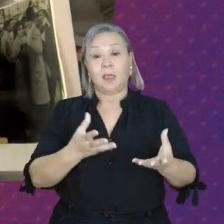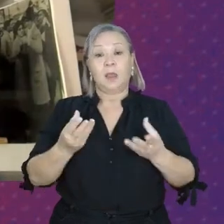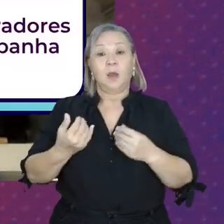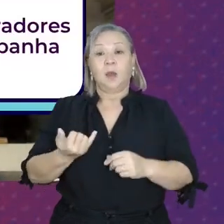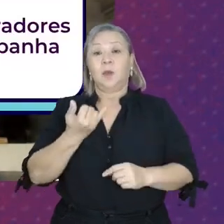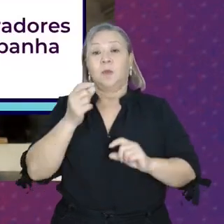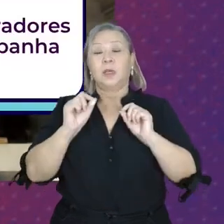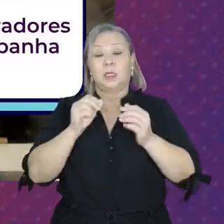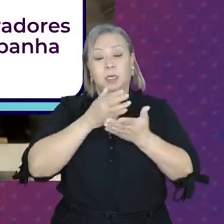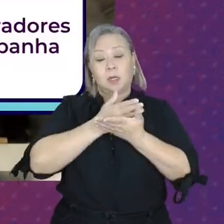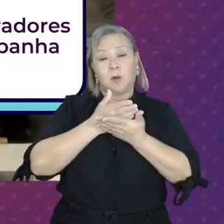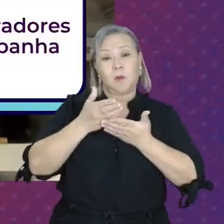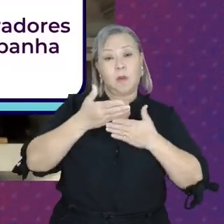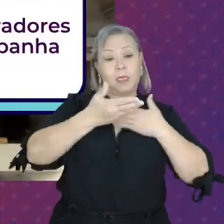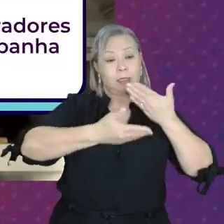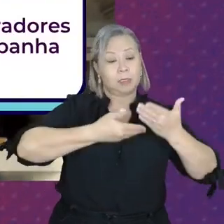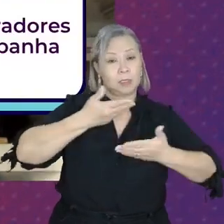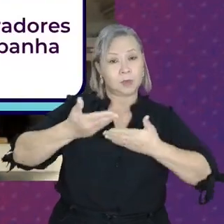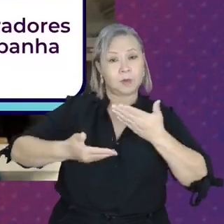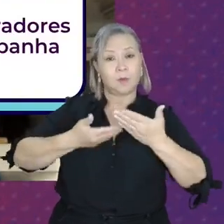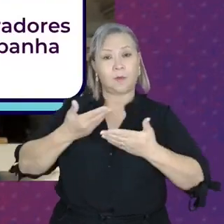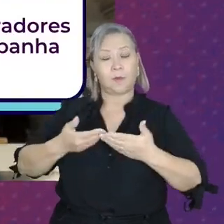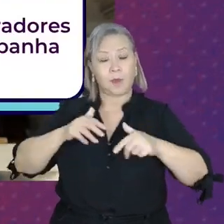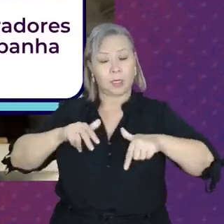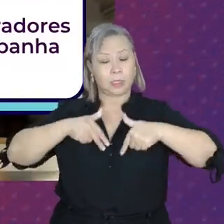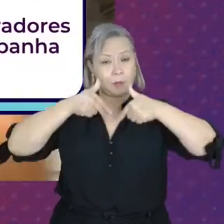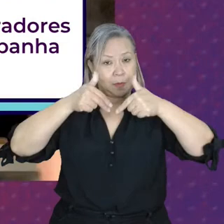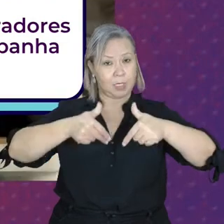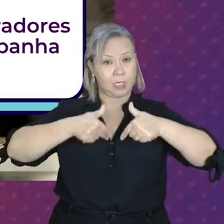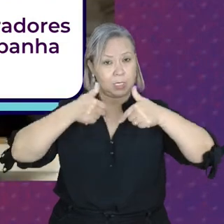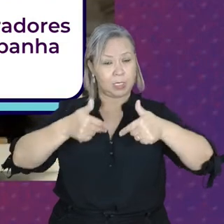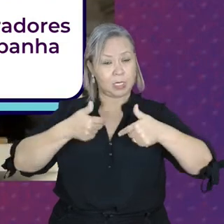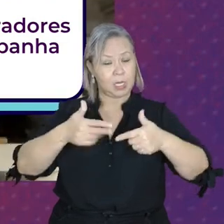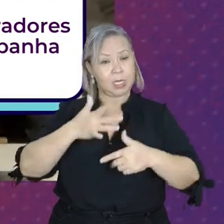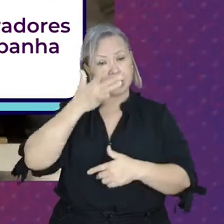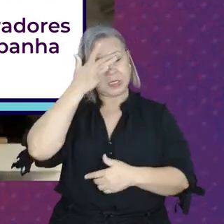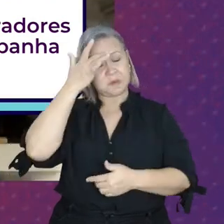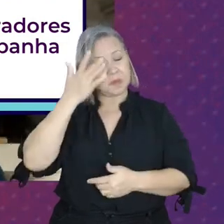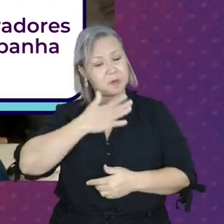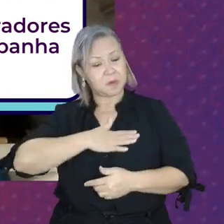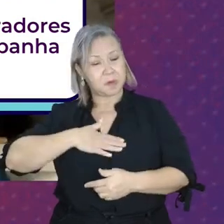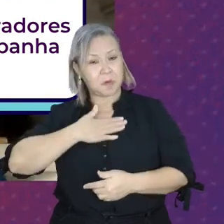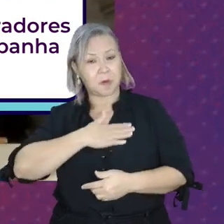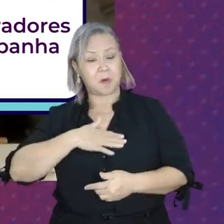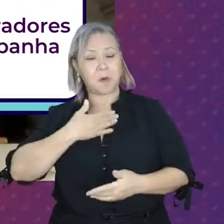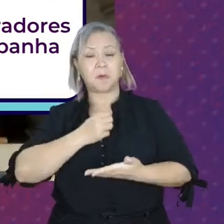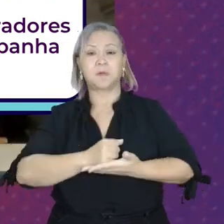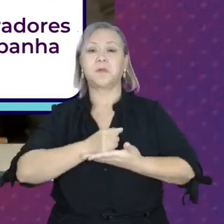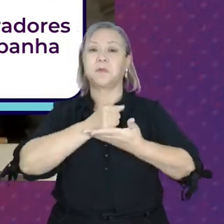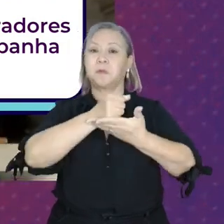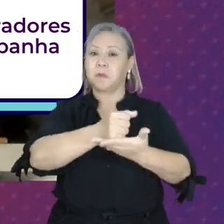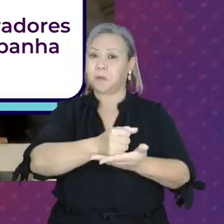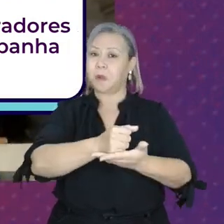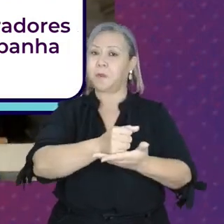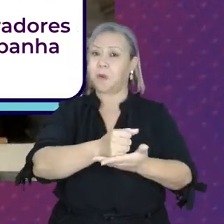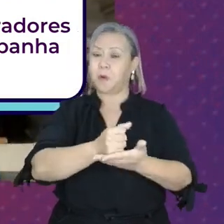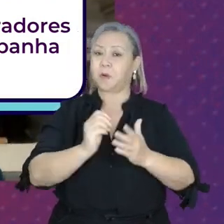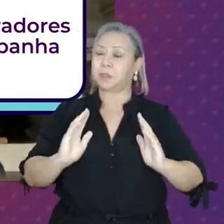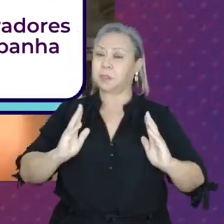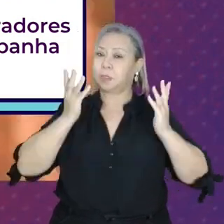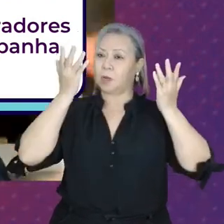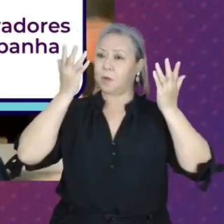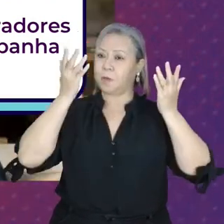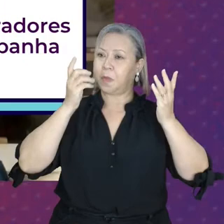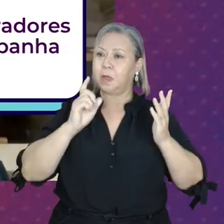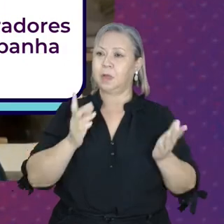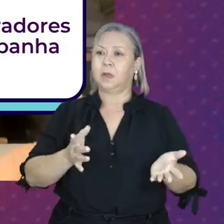gente comece envolvendo a militância, os simpatizantes, os colaboradores da campanha,